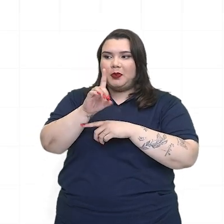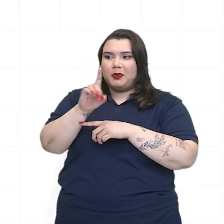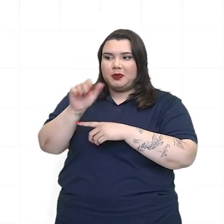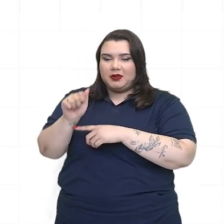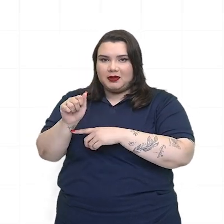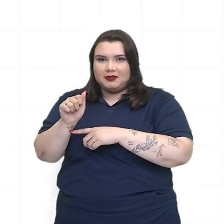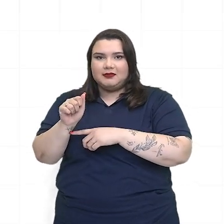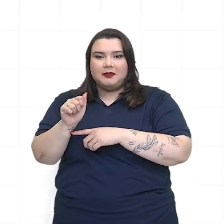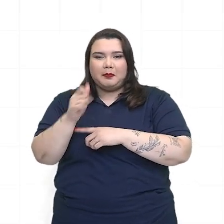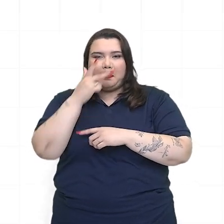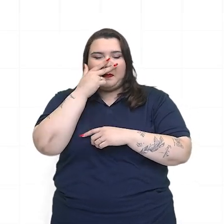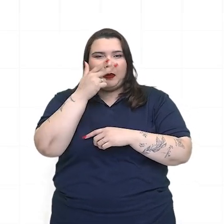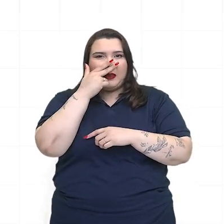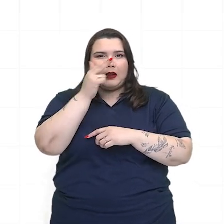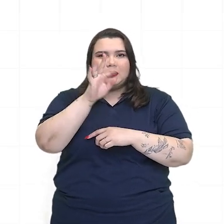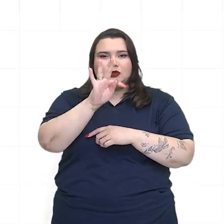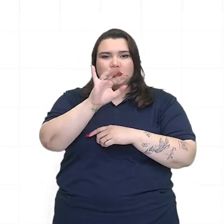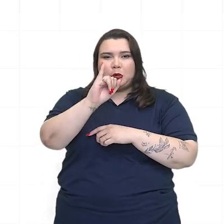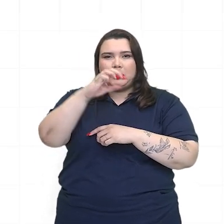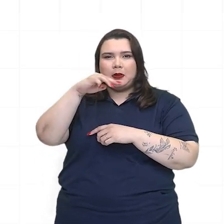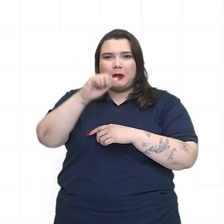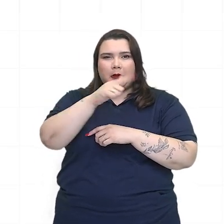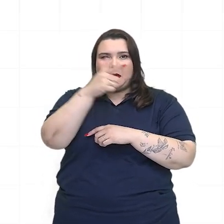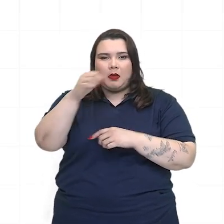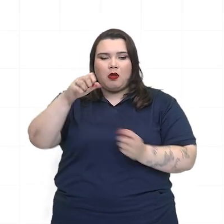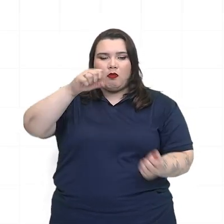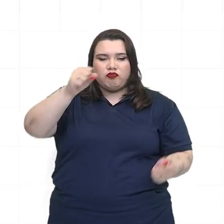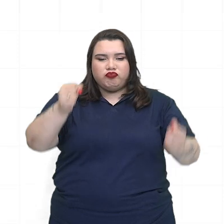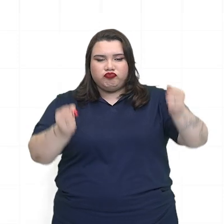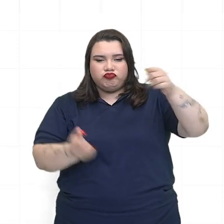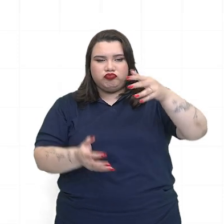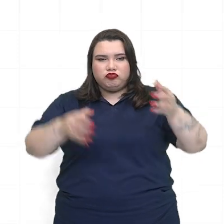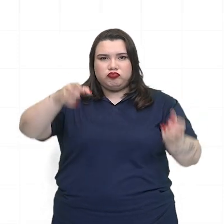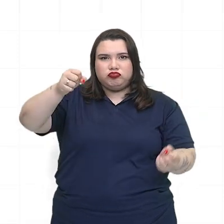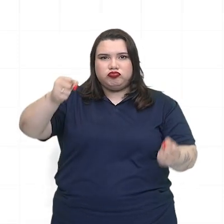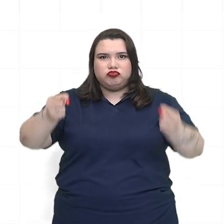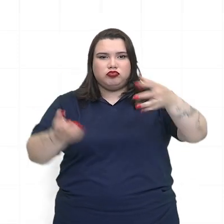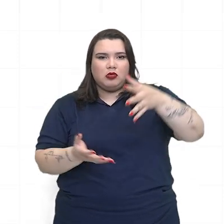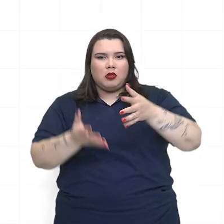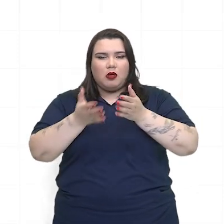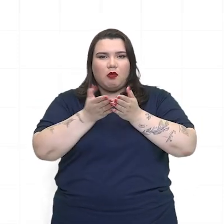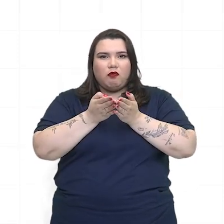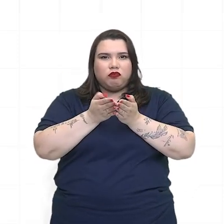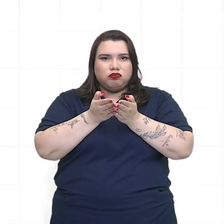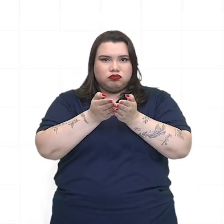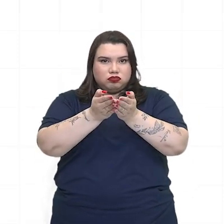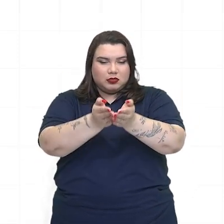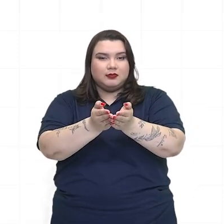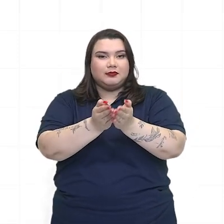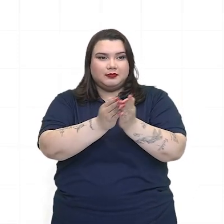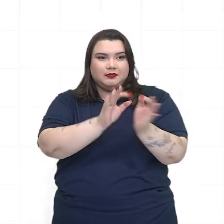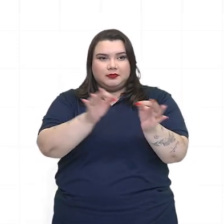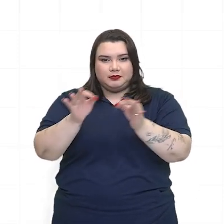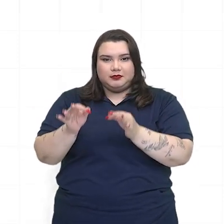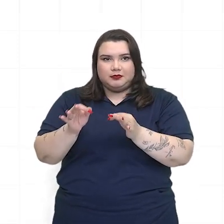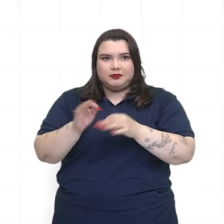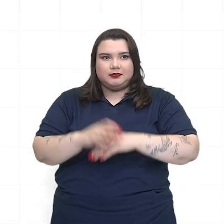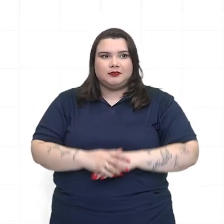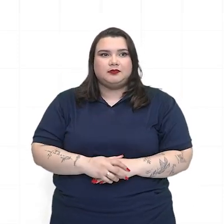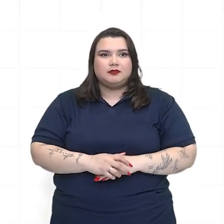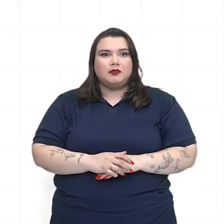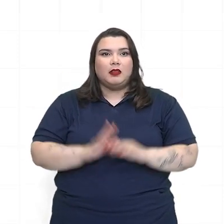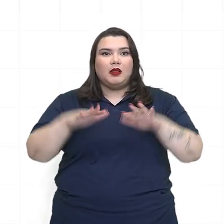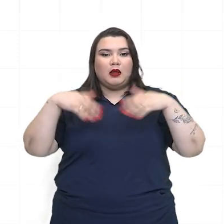de timão. Ali, né? Lembra um timão, né? A que está na condução dos nossos barcos, né? E